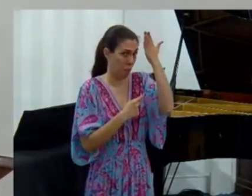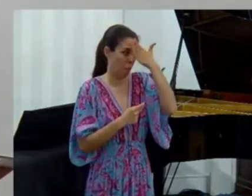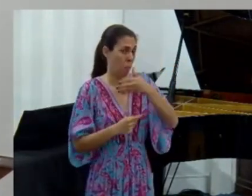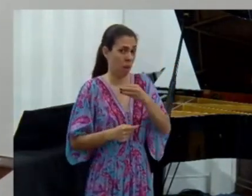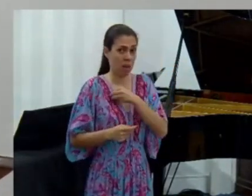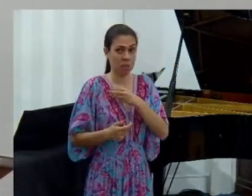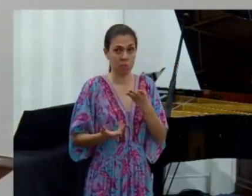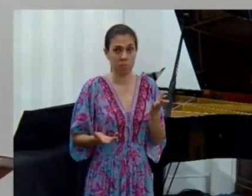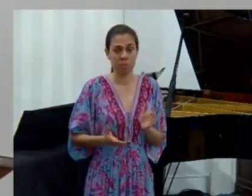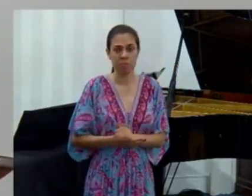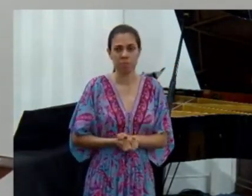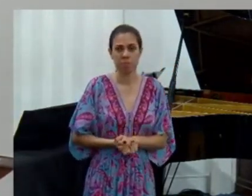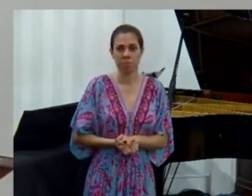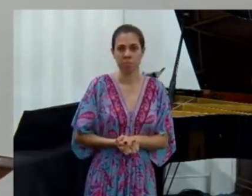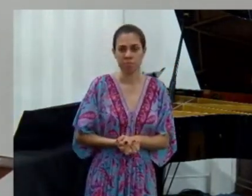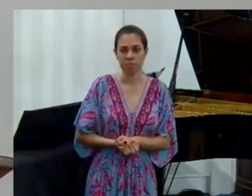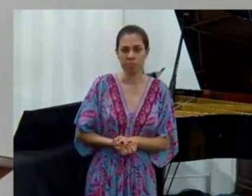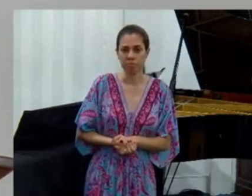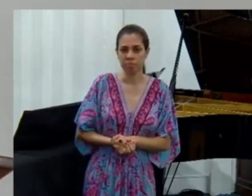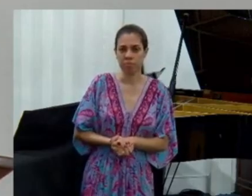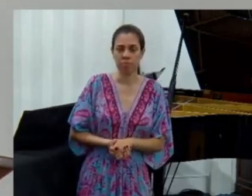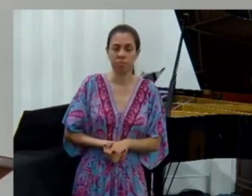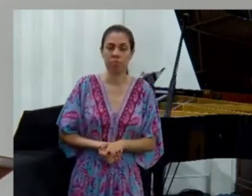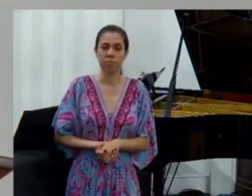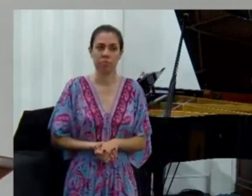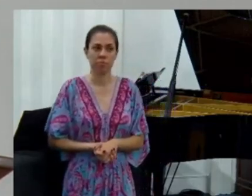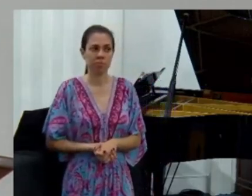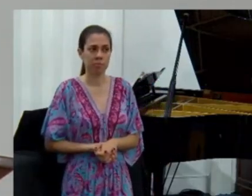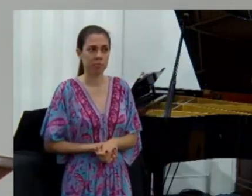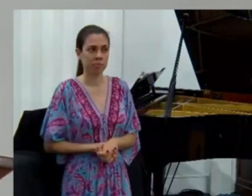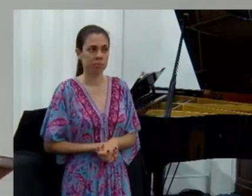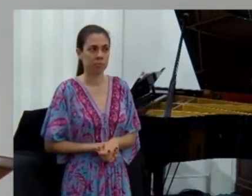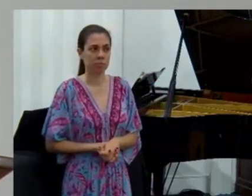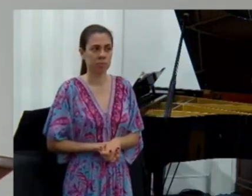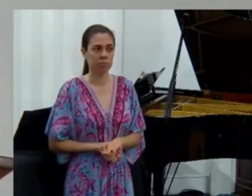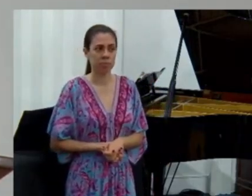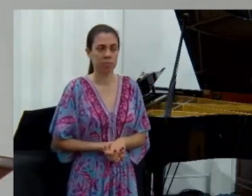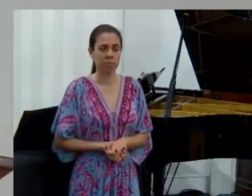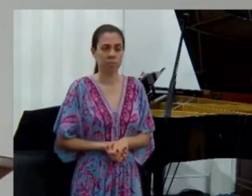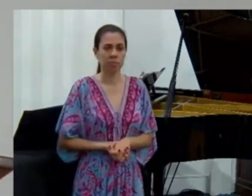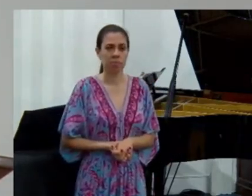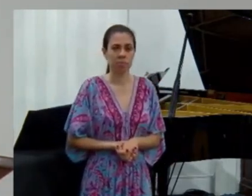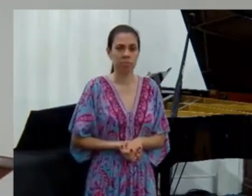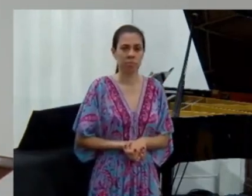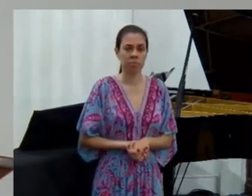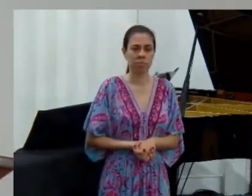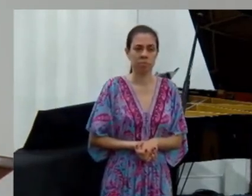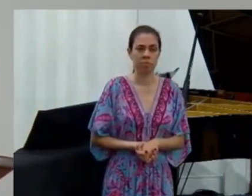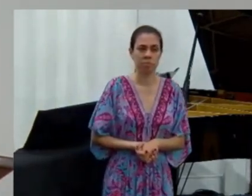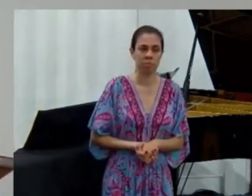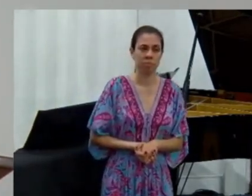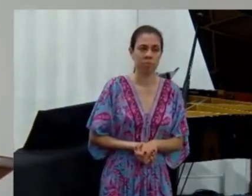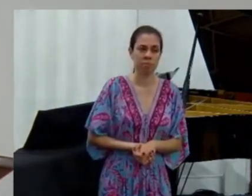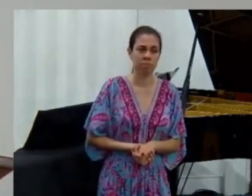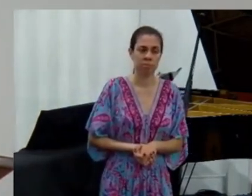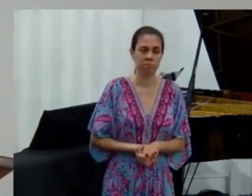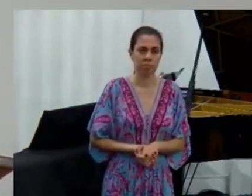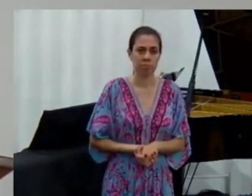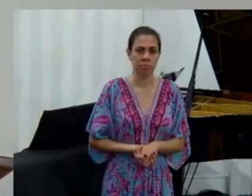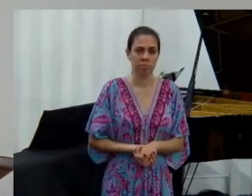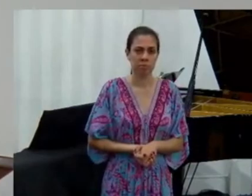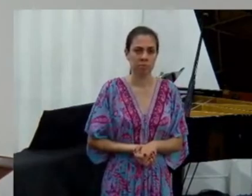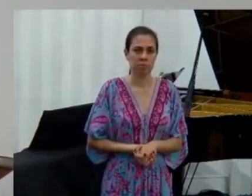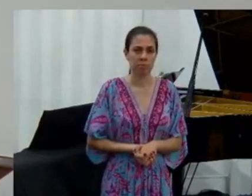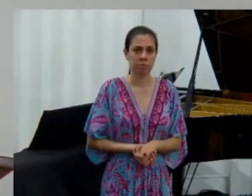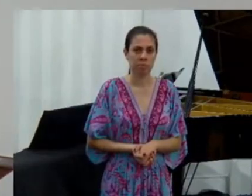Senhor entendeu que ele precisava ser destruído. Meus irmãos, não desejemos continuar. Se